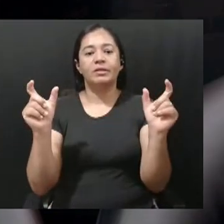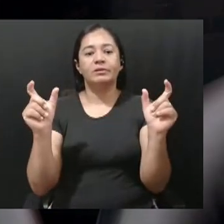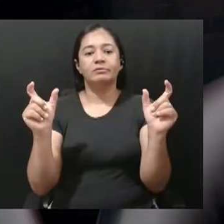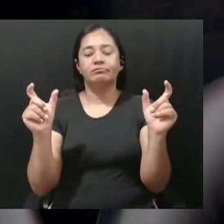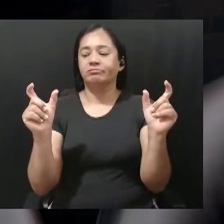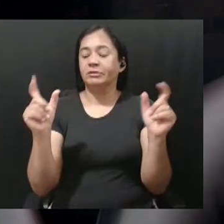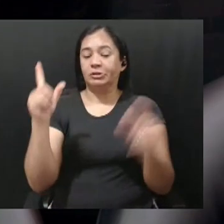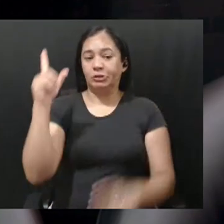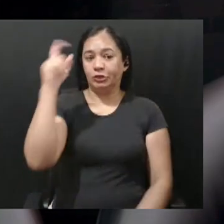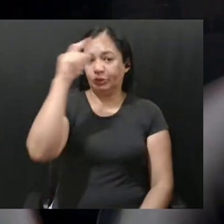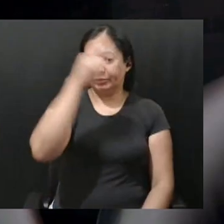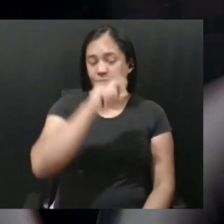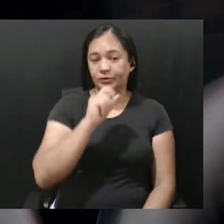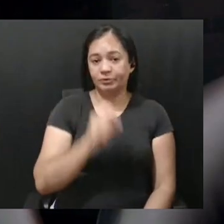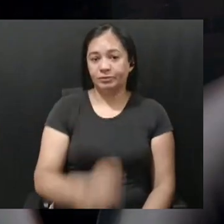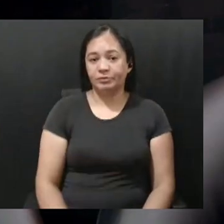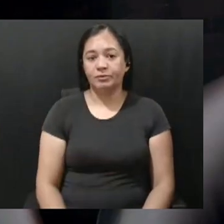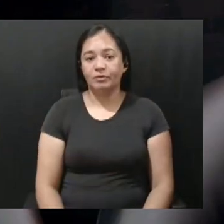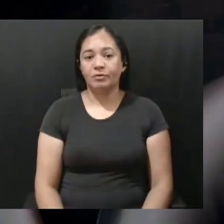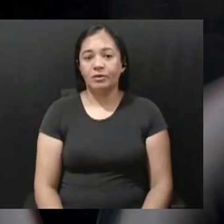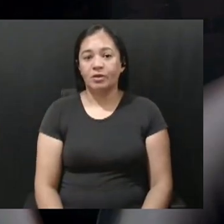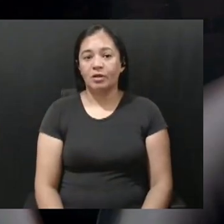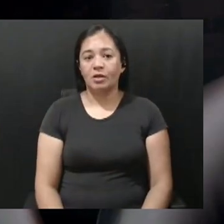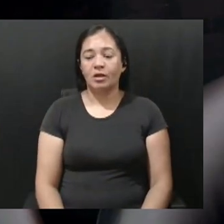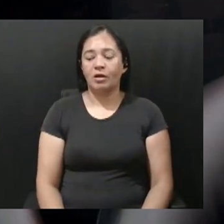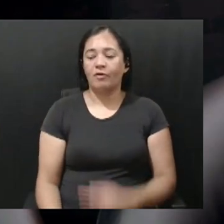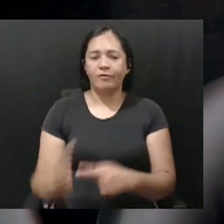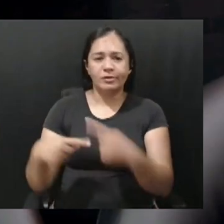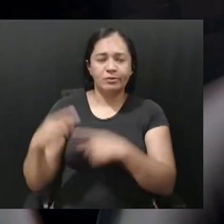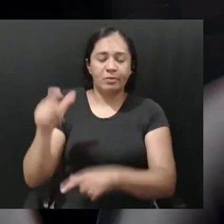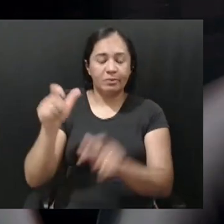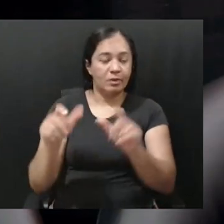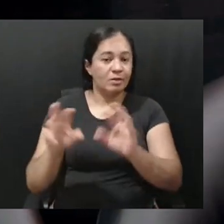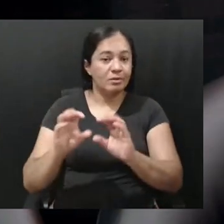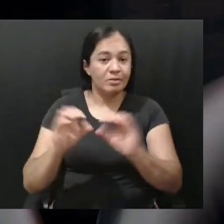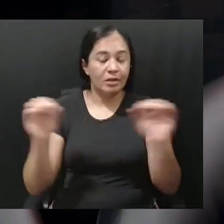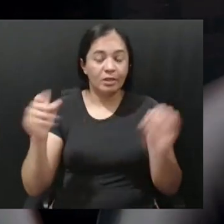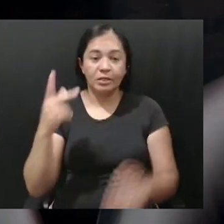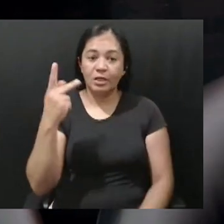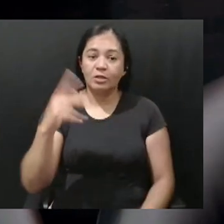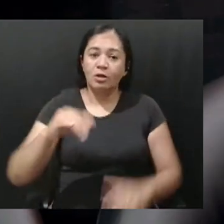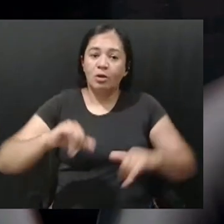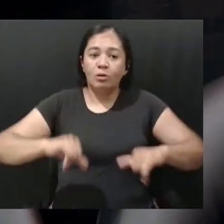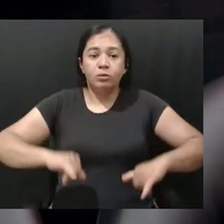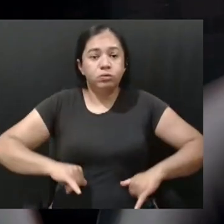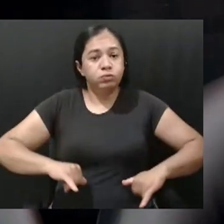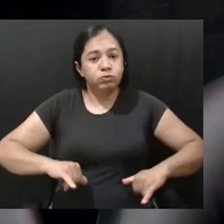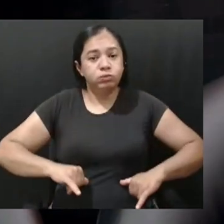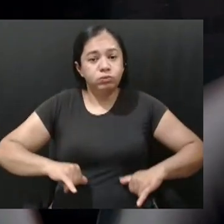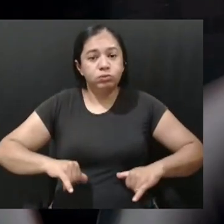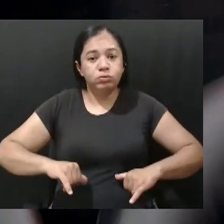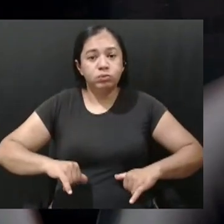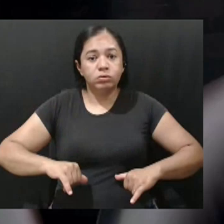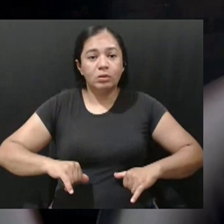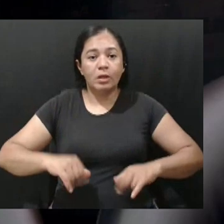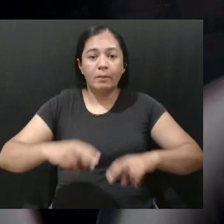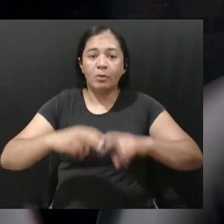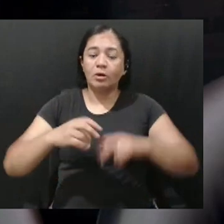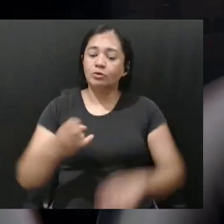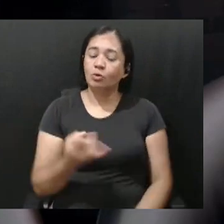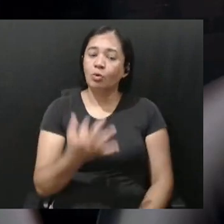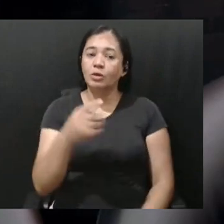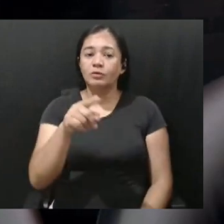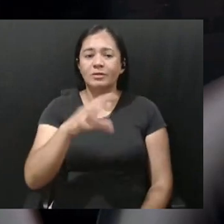não supera pessoas, tá. Sim. E o tamanho da sua dor é o tamanho do quanto você amou aquela pessoa, né, isso dói, tá.